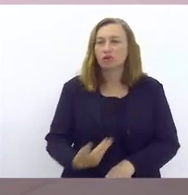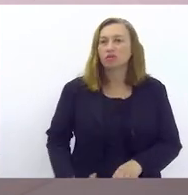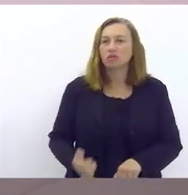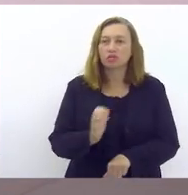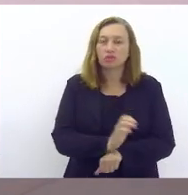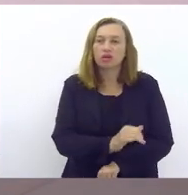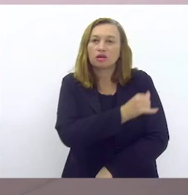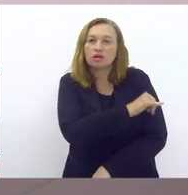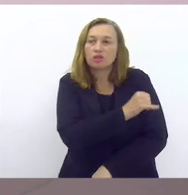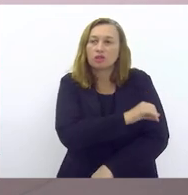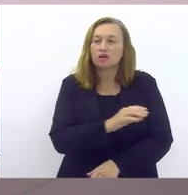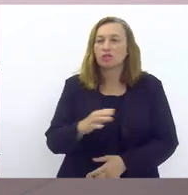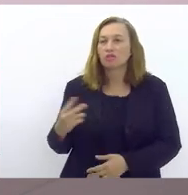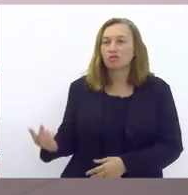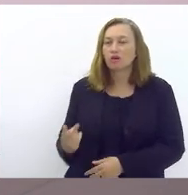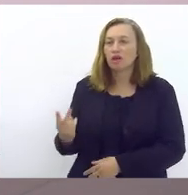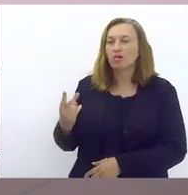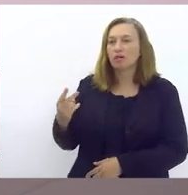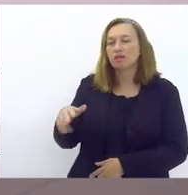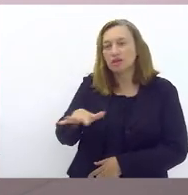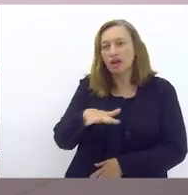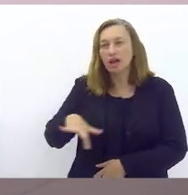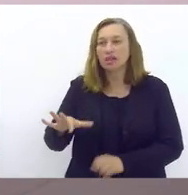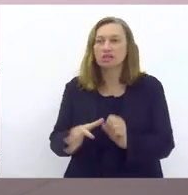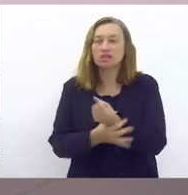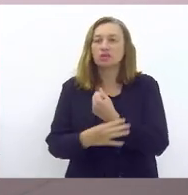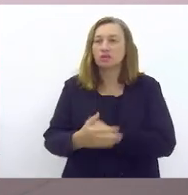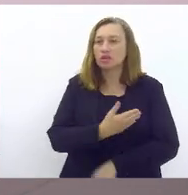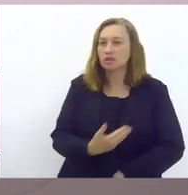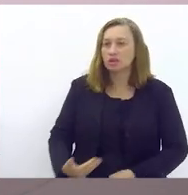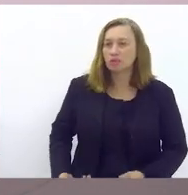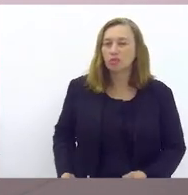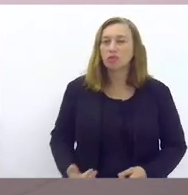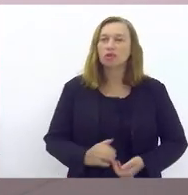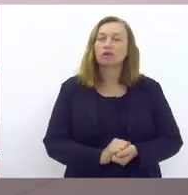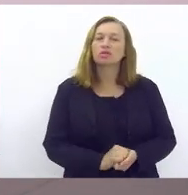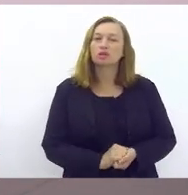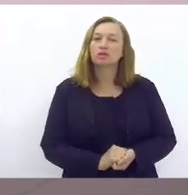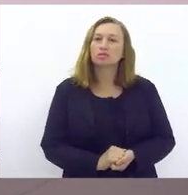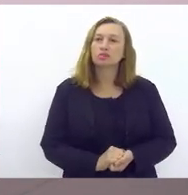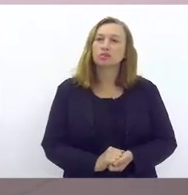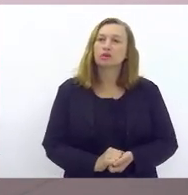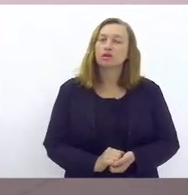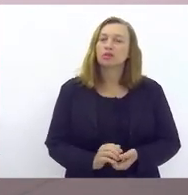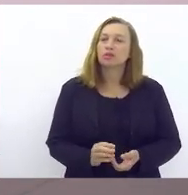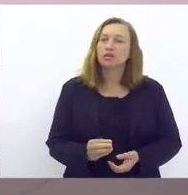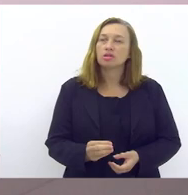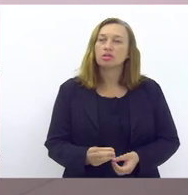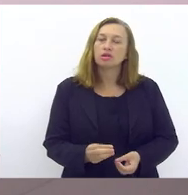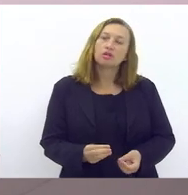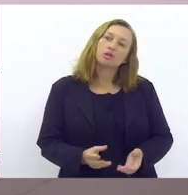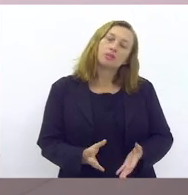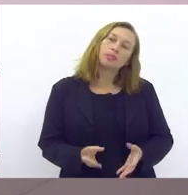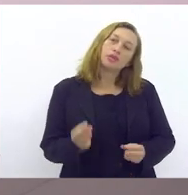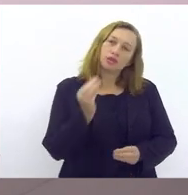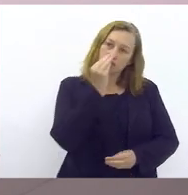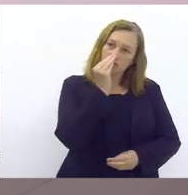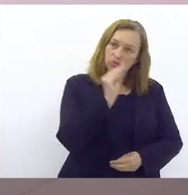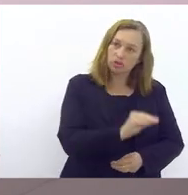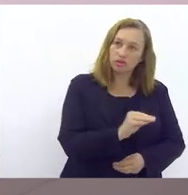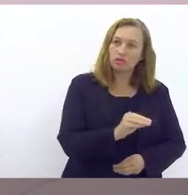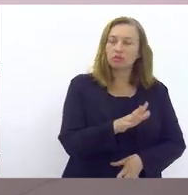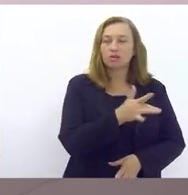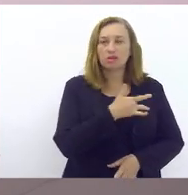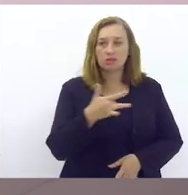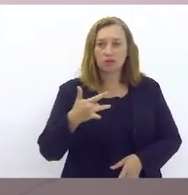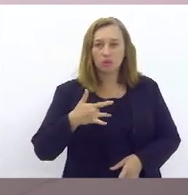escolhe, né, priorizar a área da segurança pública, onerando ainda mais o Estado, em detrimento da saúde e da educação, principalmente, que é o nosso ponto aqui. E